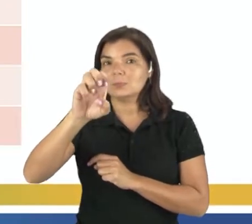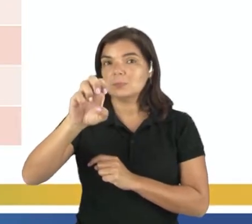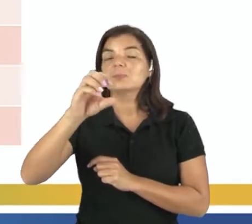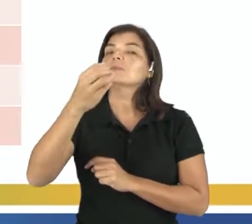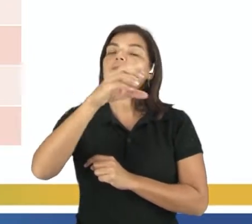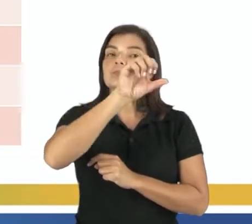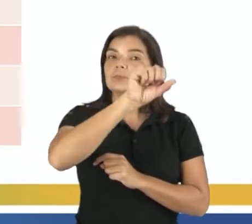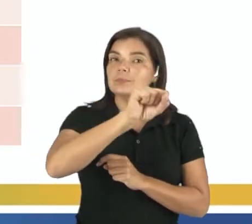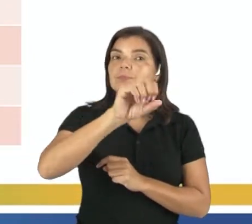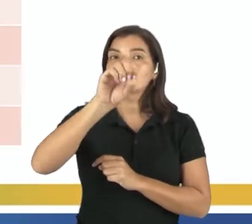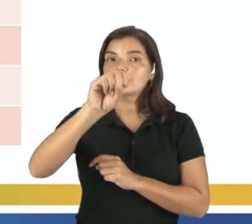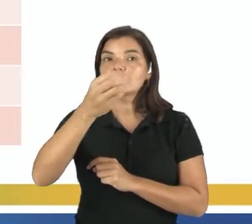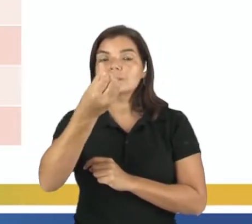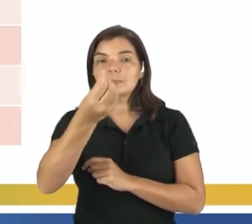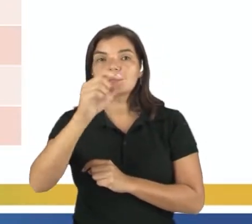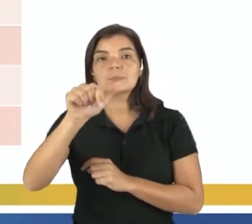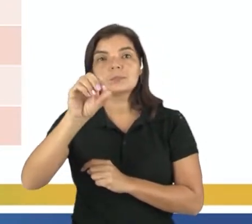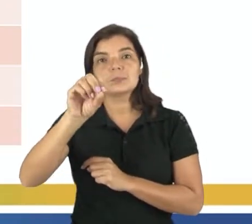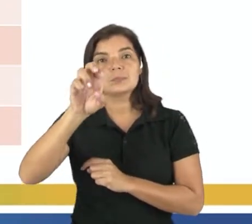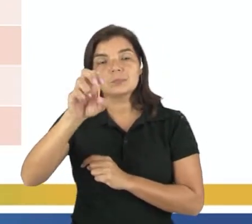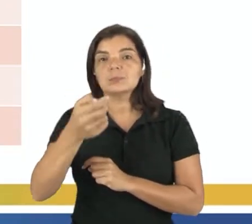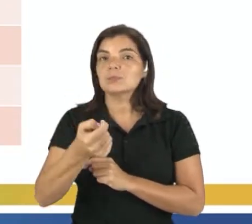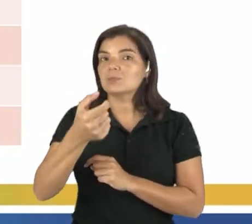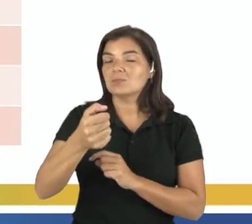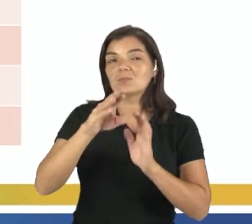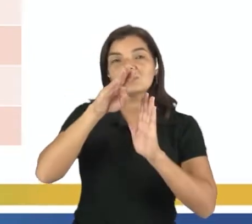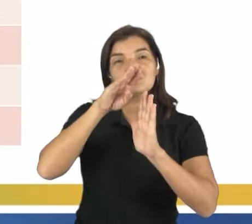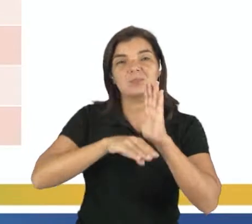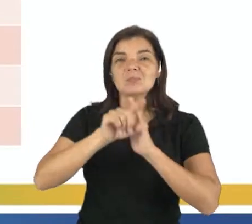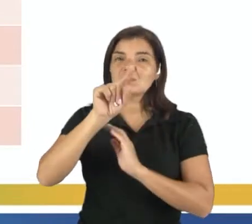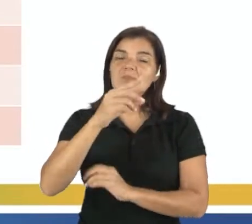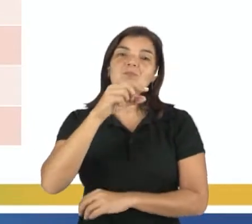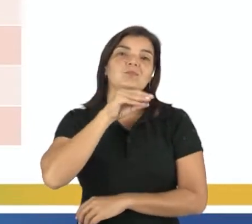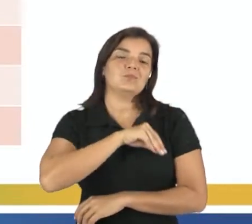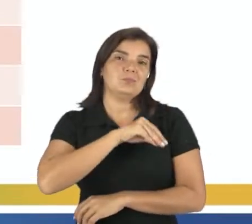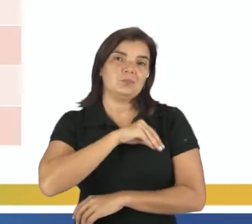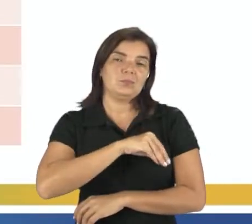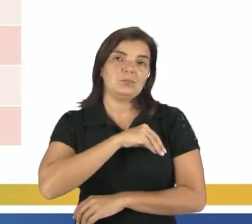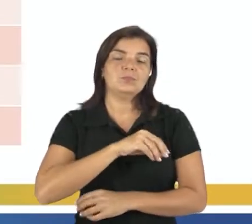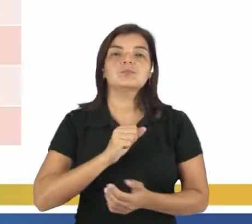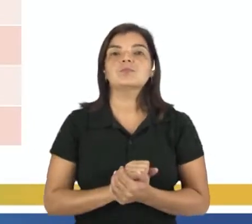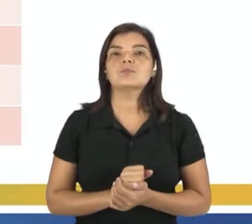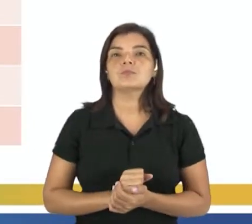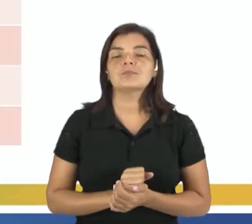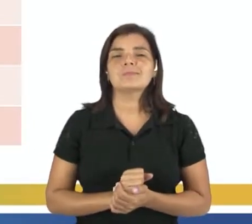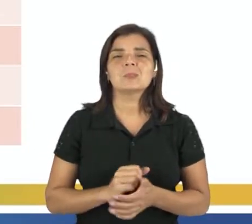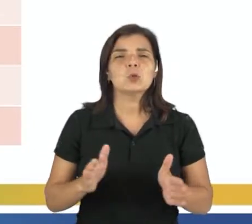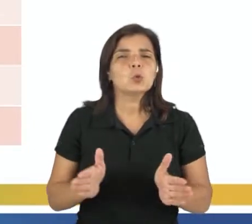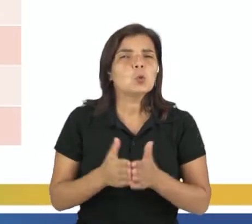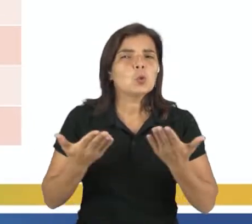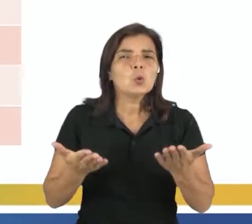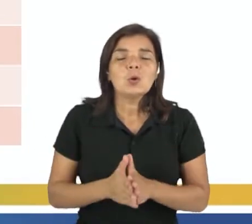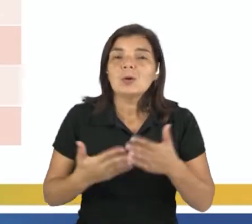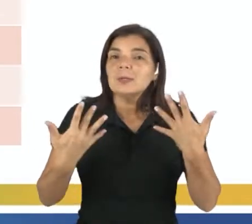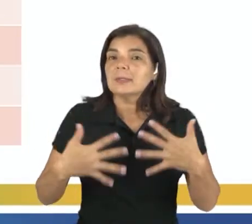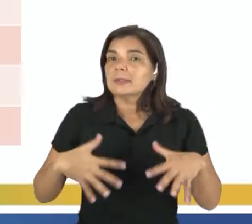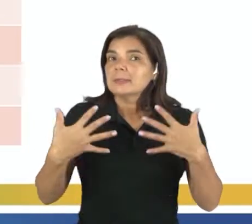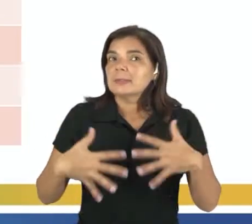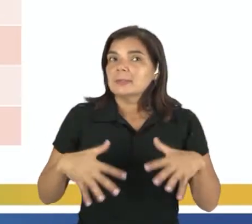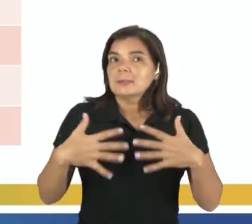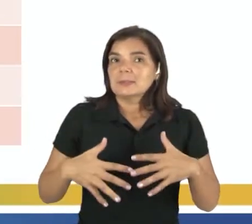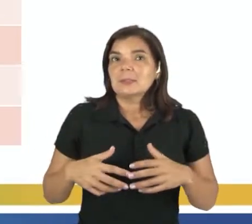886,05, que por sinal é menos de um salário mínimo. E aqueles que estão na extrema pobreza, que é a minha